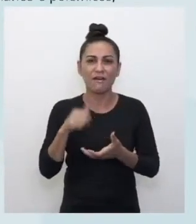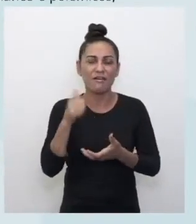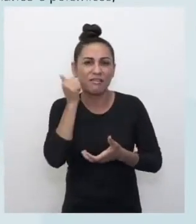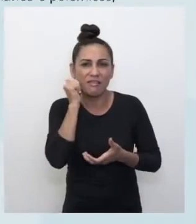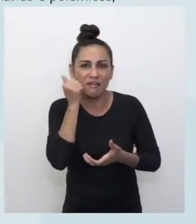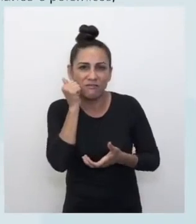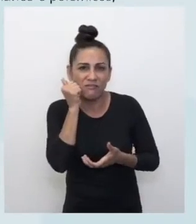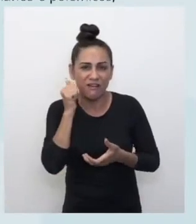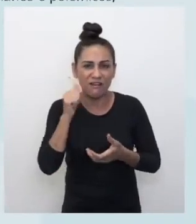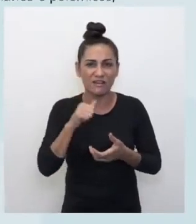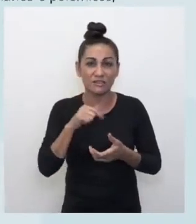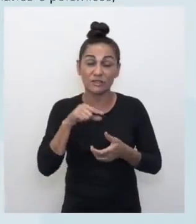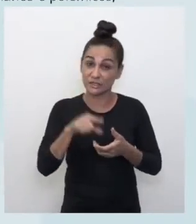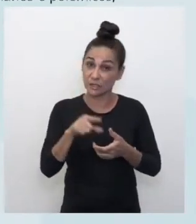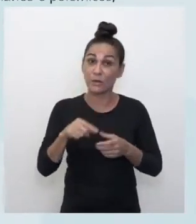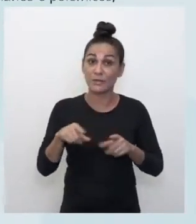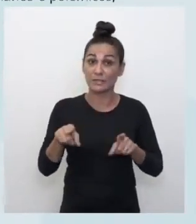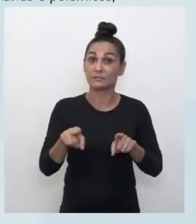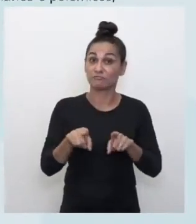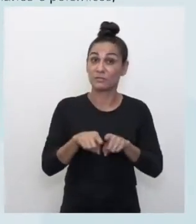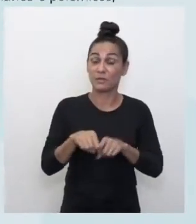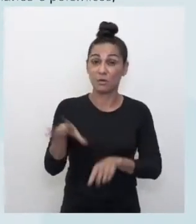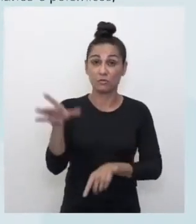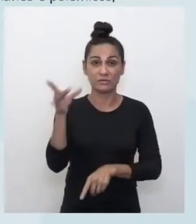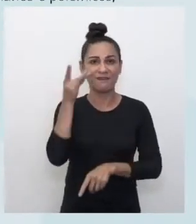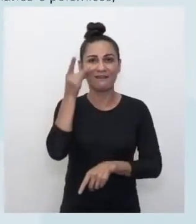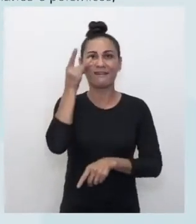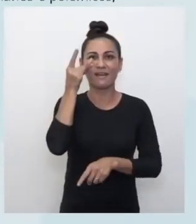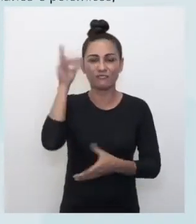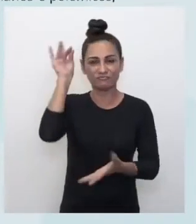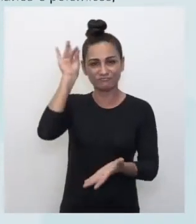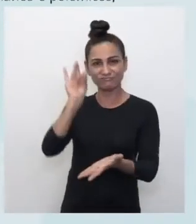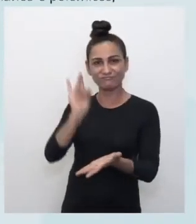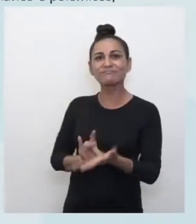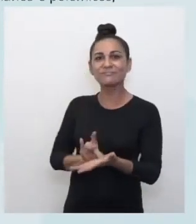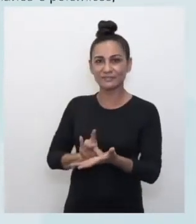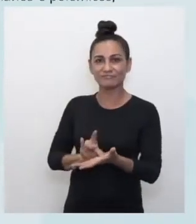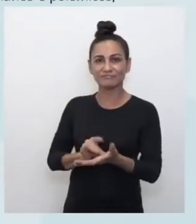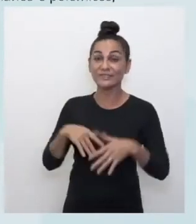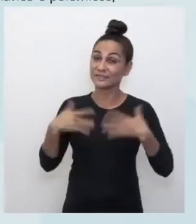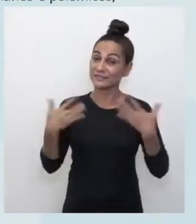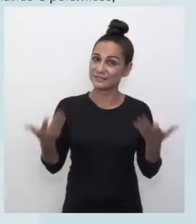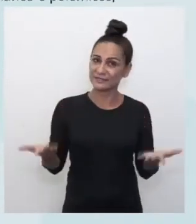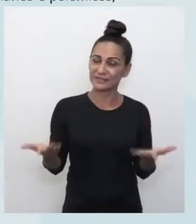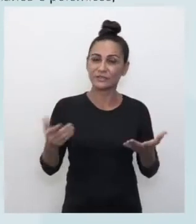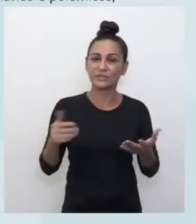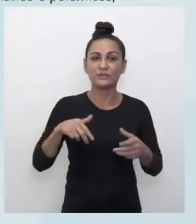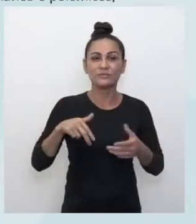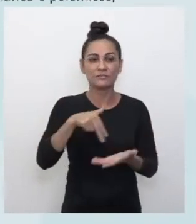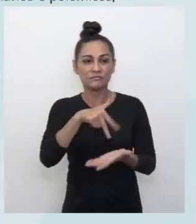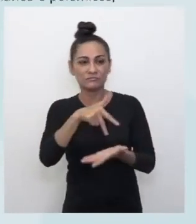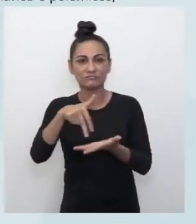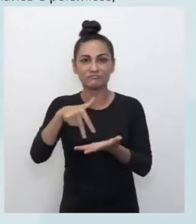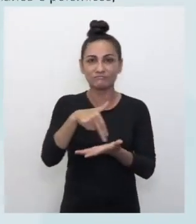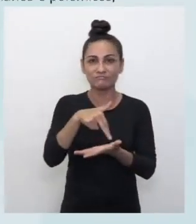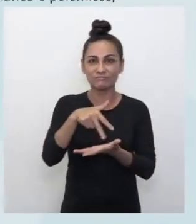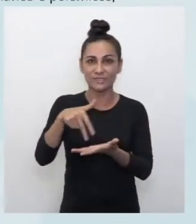dança, porém uma coisa mais realista, né, gente? Tá? Então, nessas coreografias,